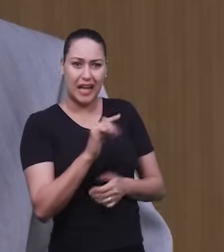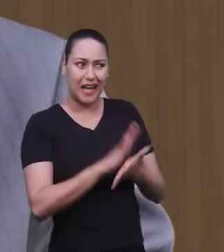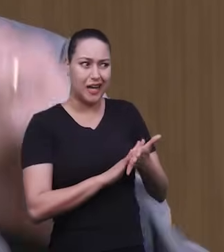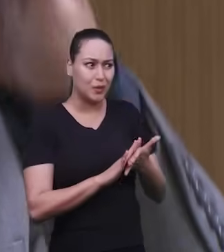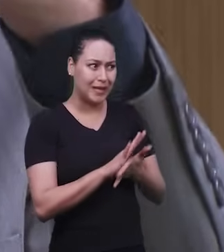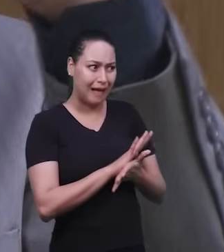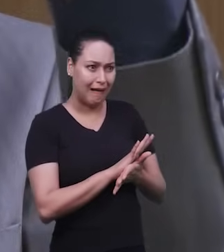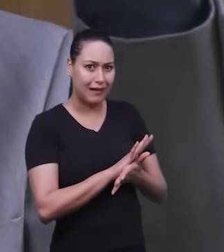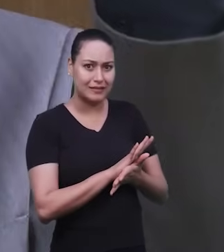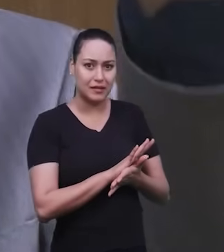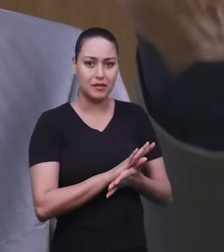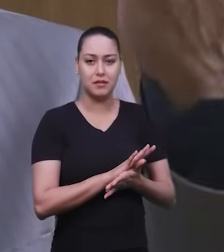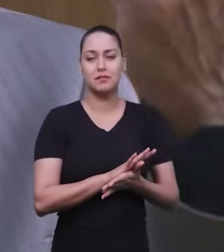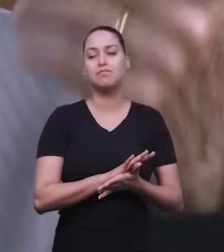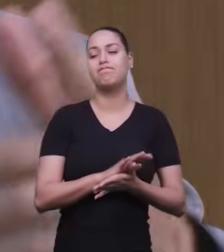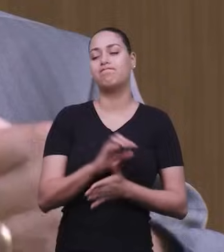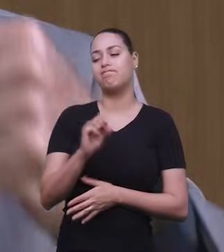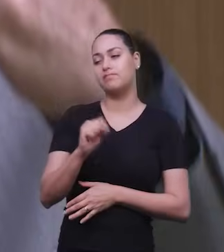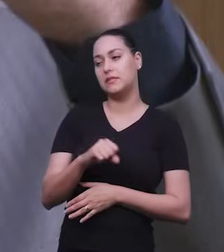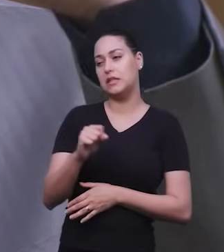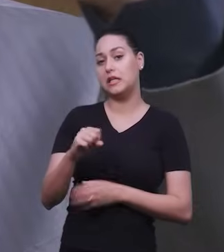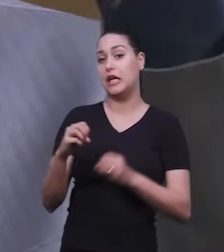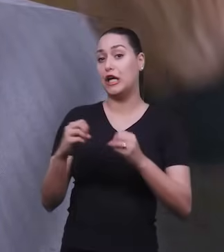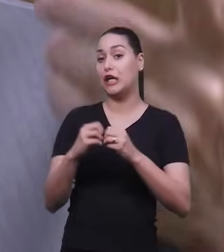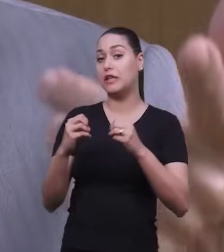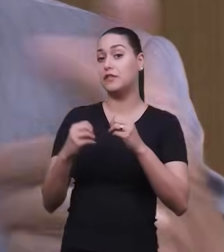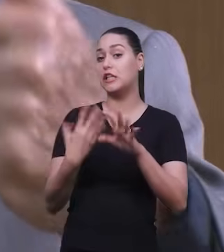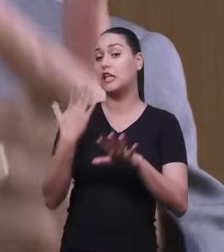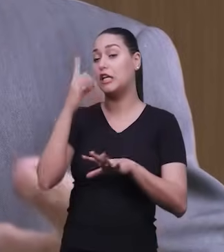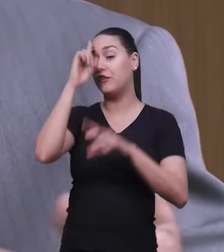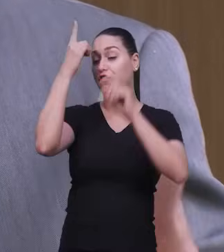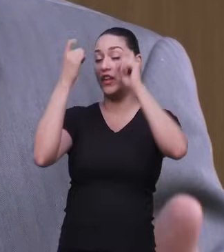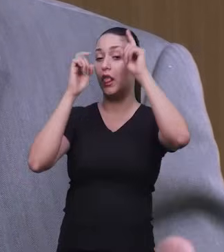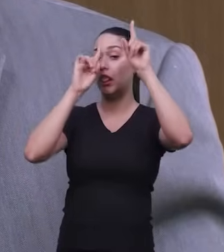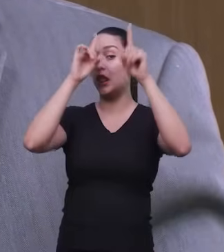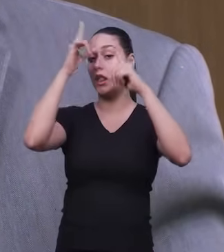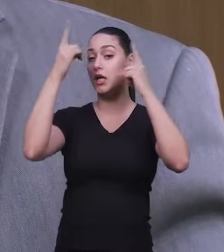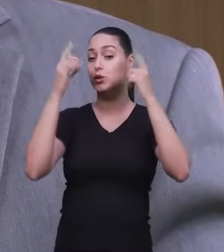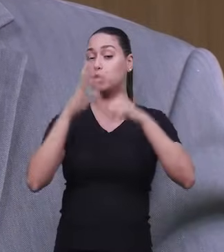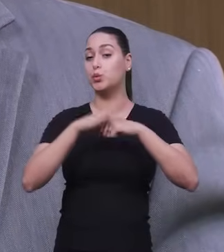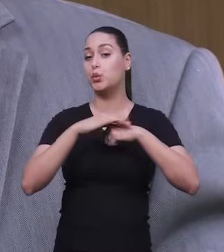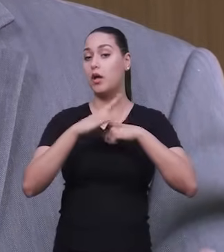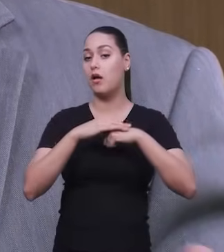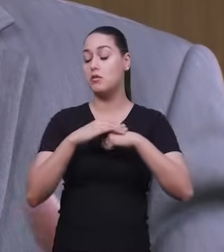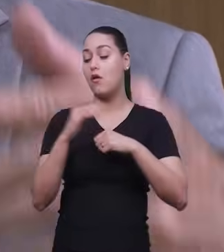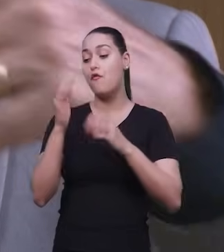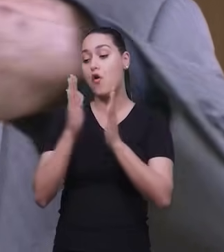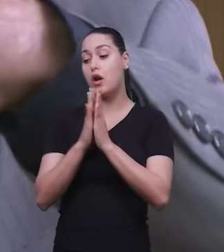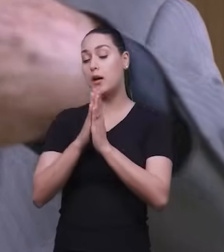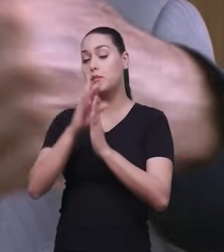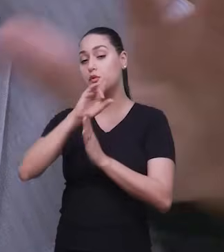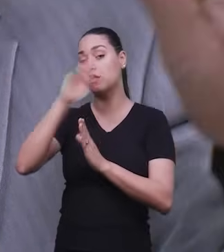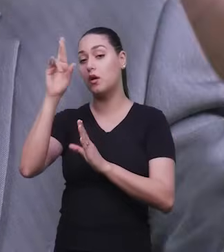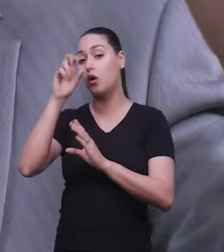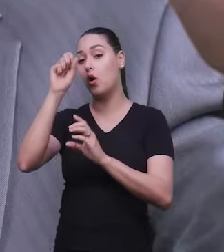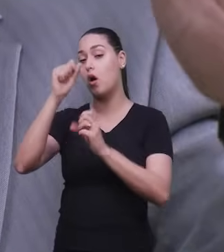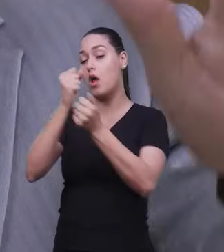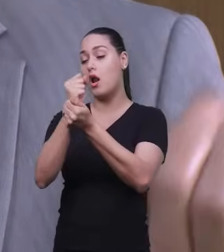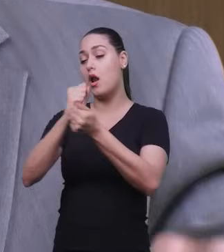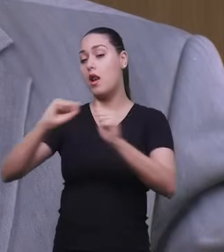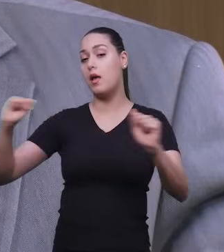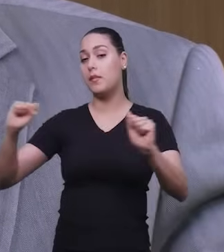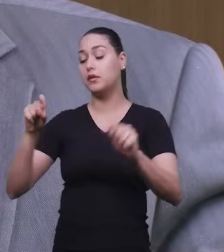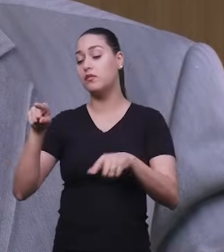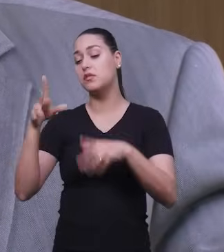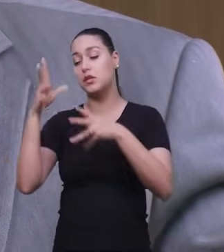está criando uma doença. Eu vou orar para Deus libertar a mente da senhora, que a senhora já vai dormir em paz